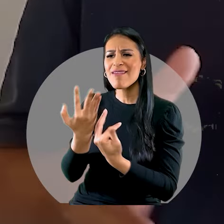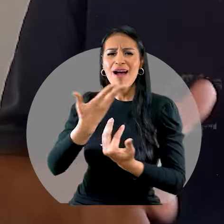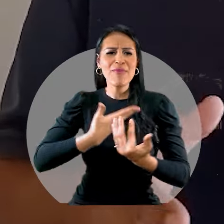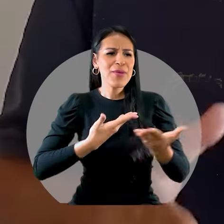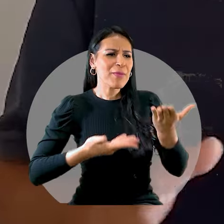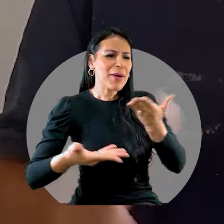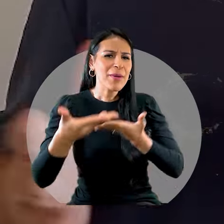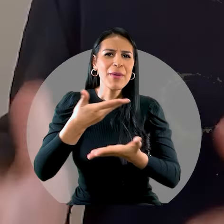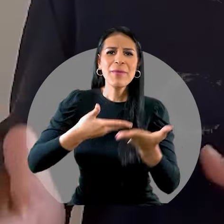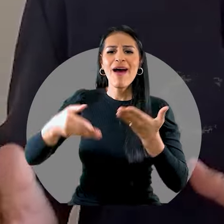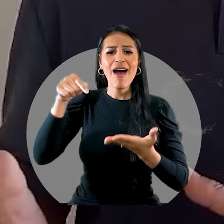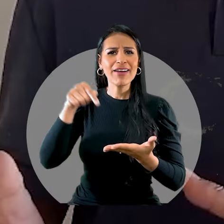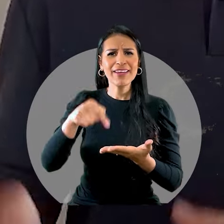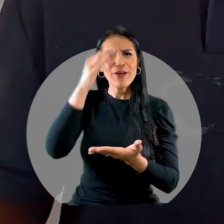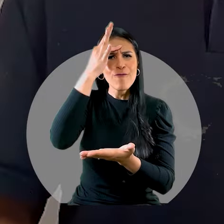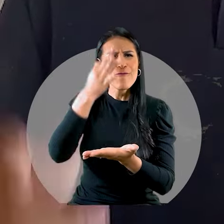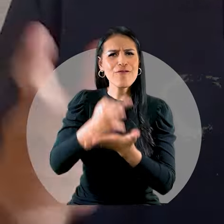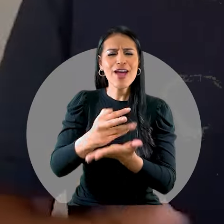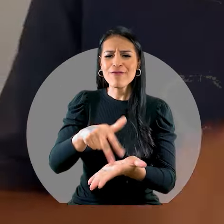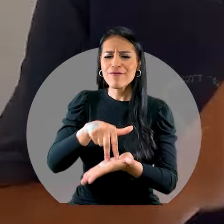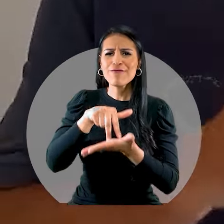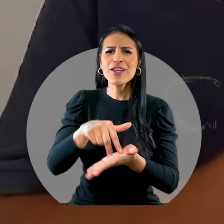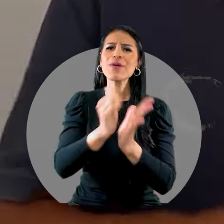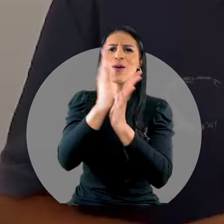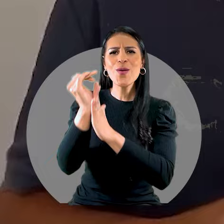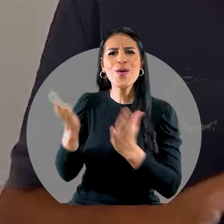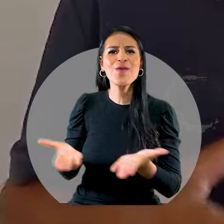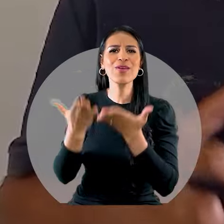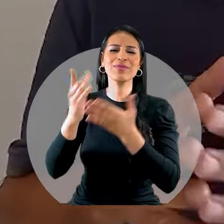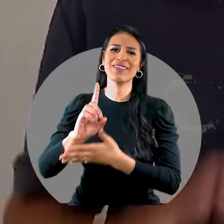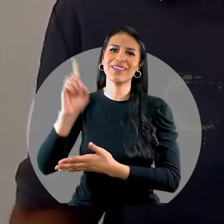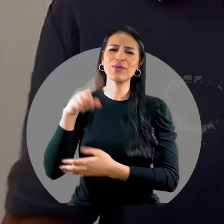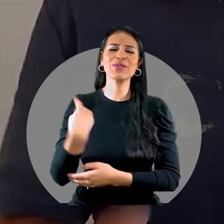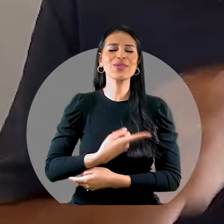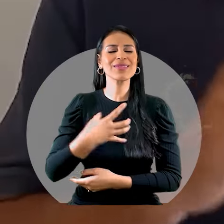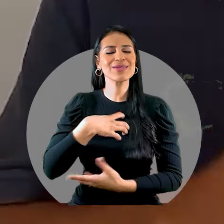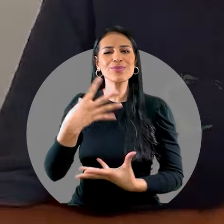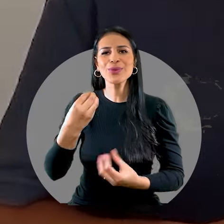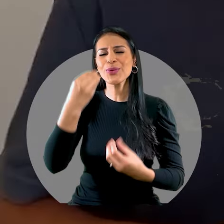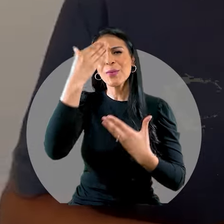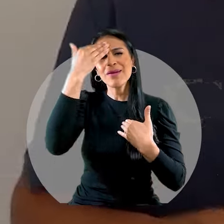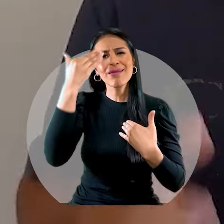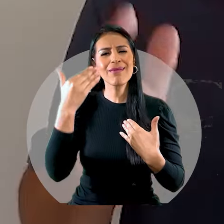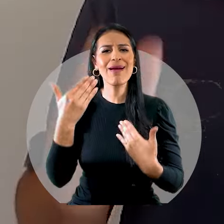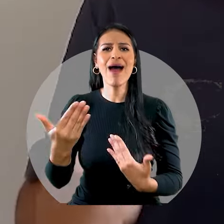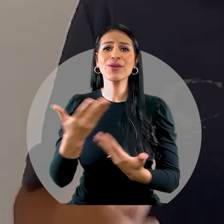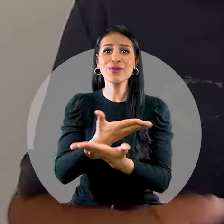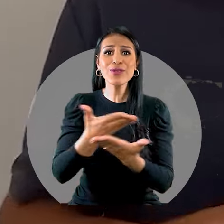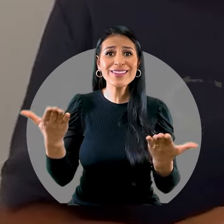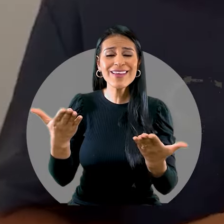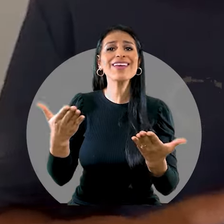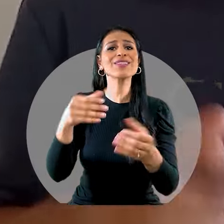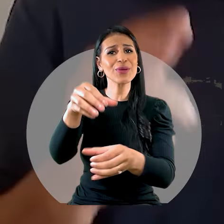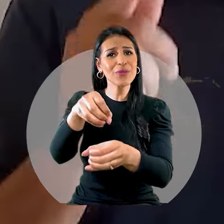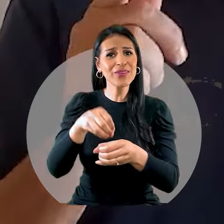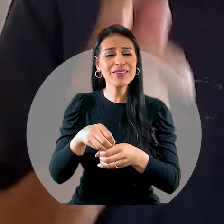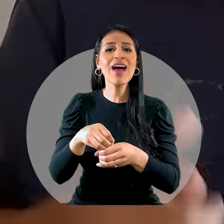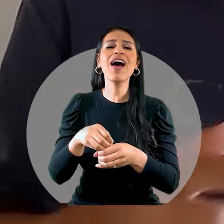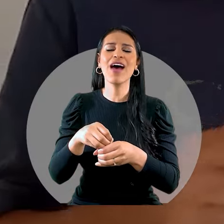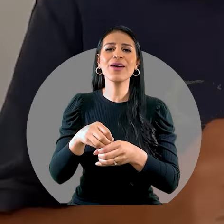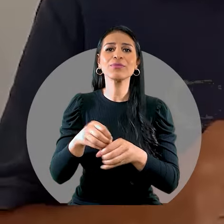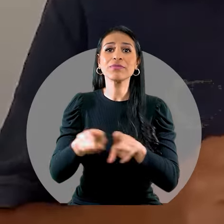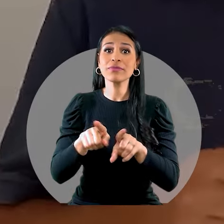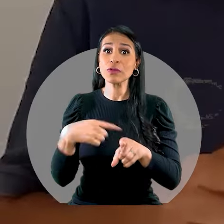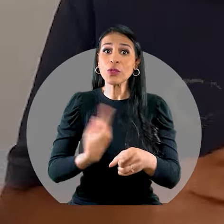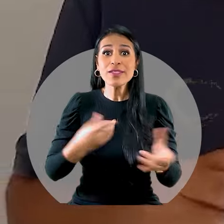famílias, amigos e amigas e ali fortalecemos nossa fé e louvarmos a Deus. Somos gratos a você que